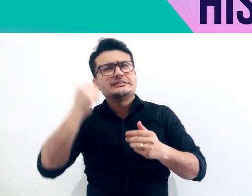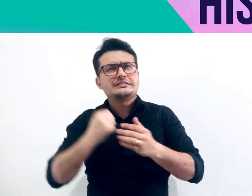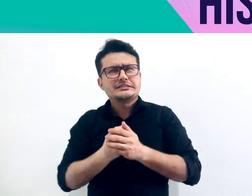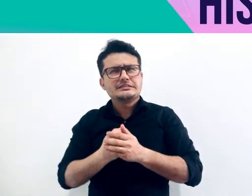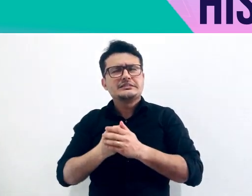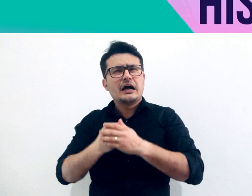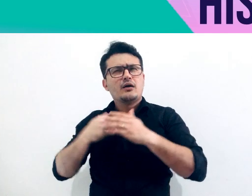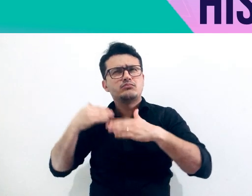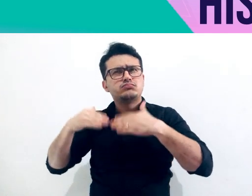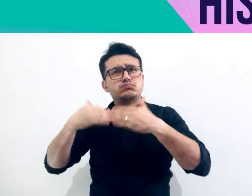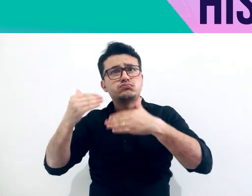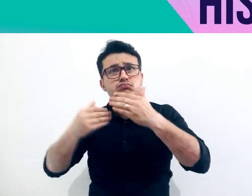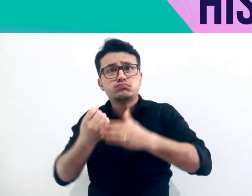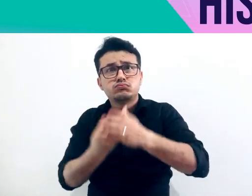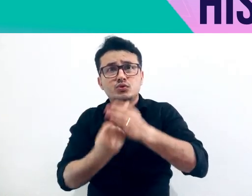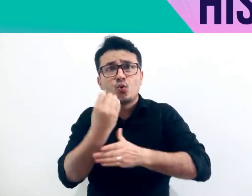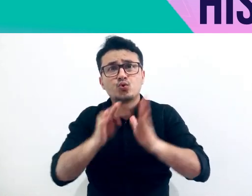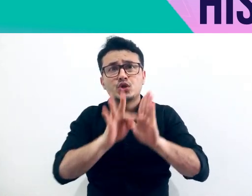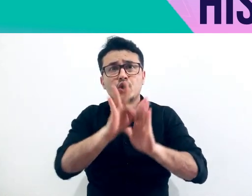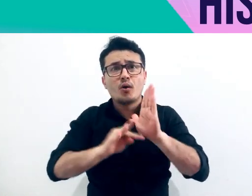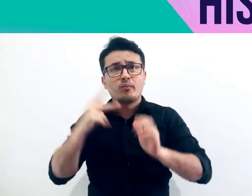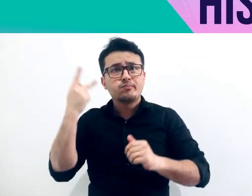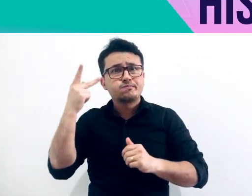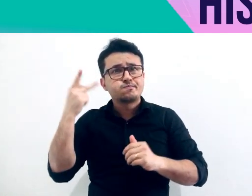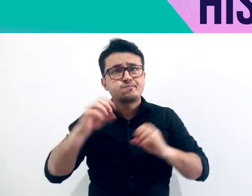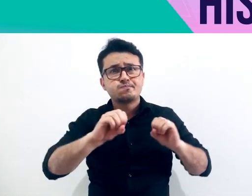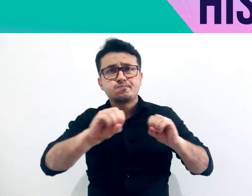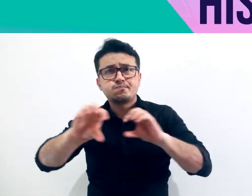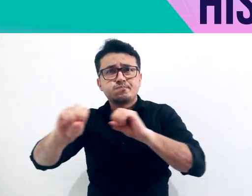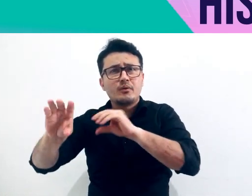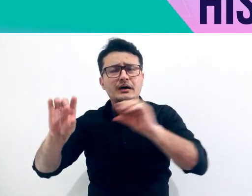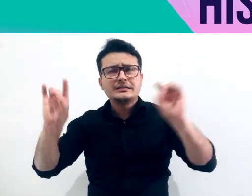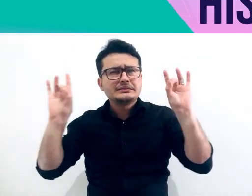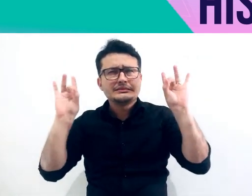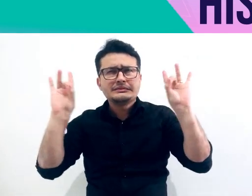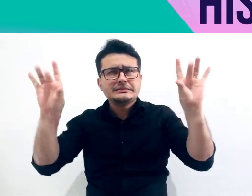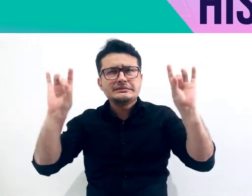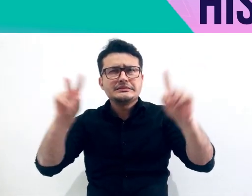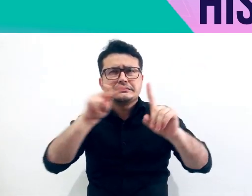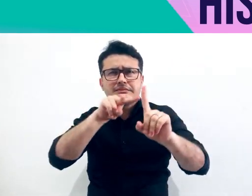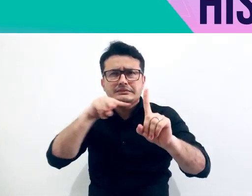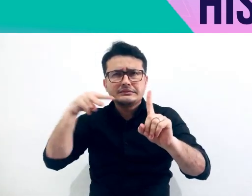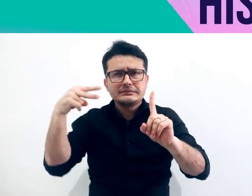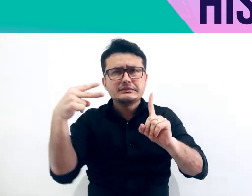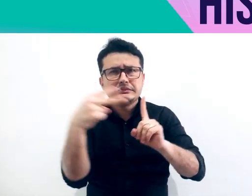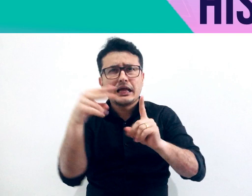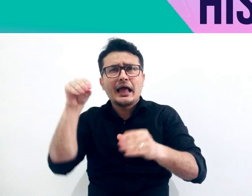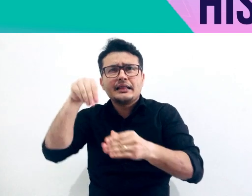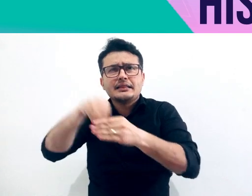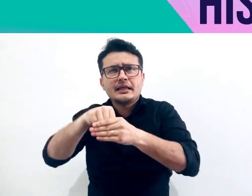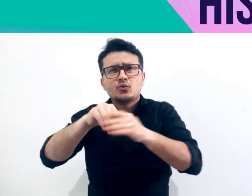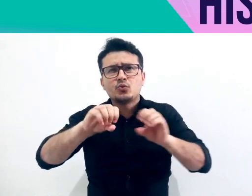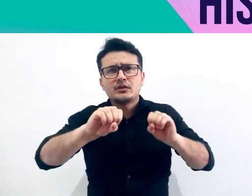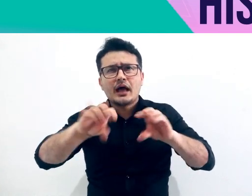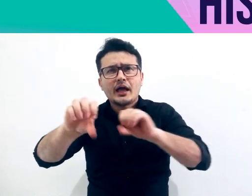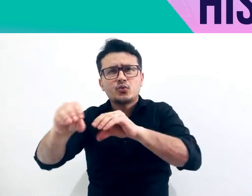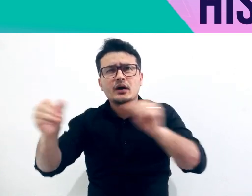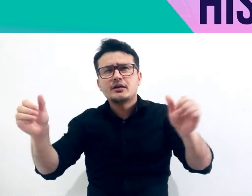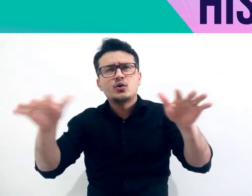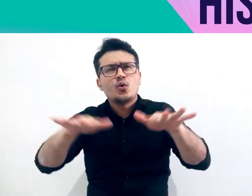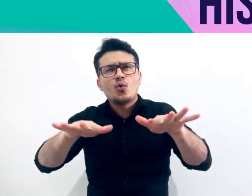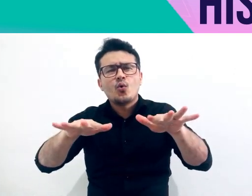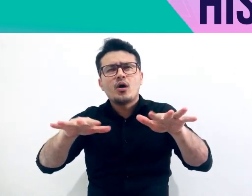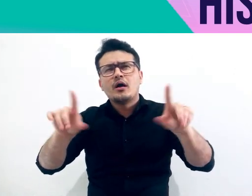observem e valorizem os anos de luta até a chegada no texto da Política Nacional de Educação Especial,